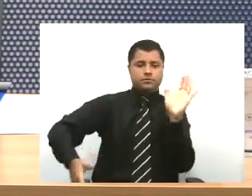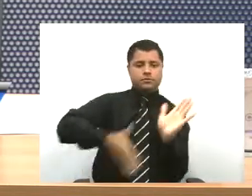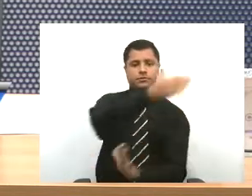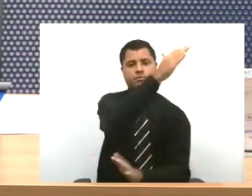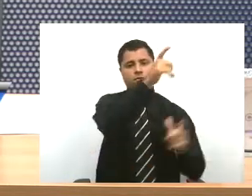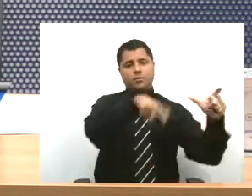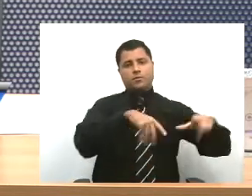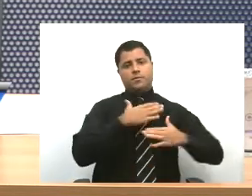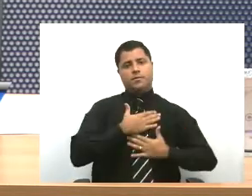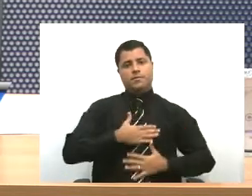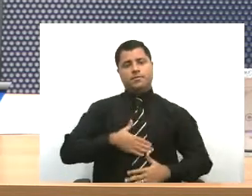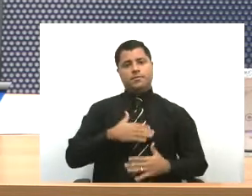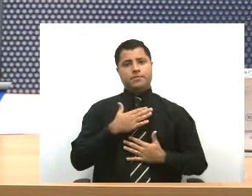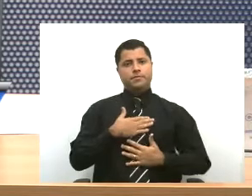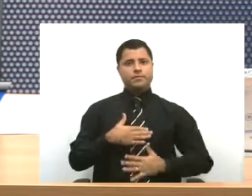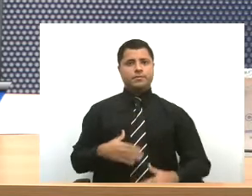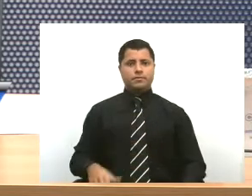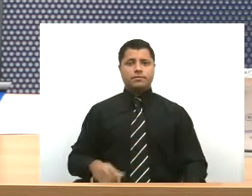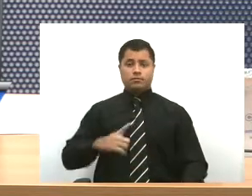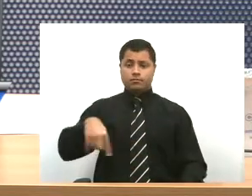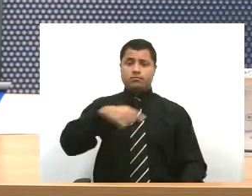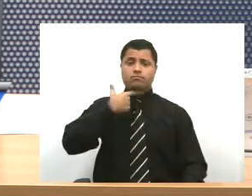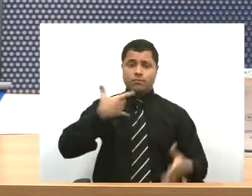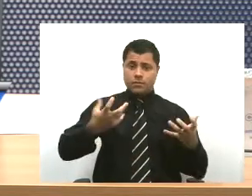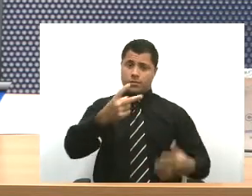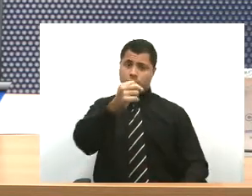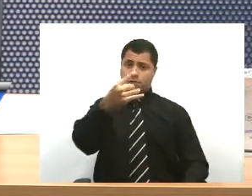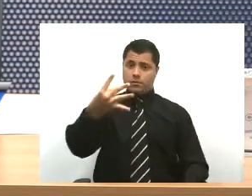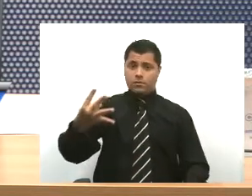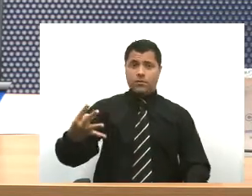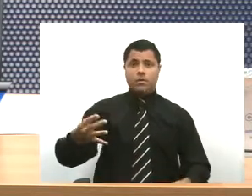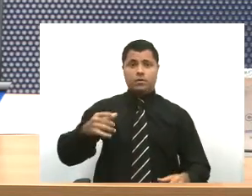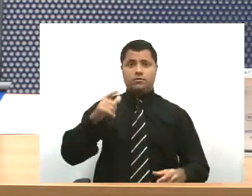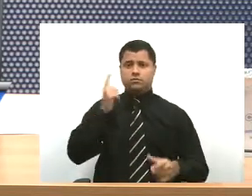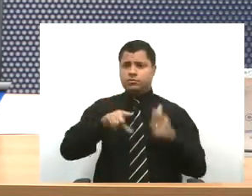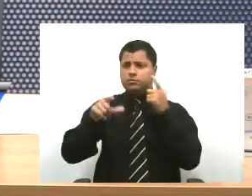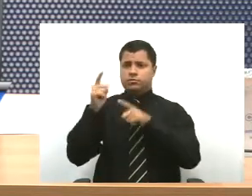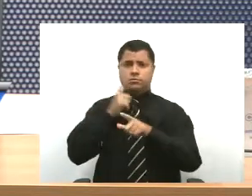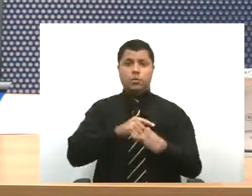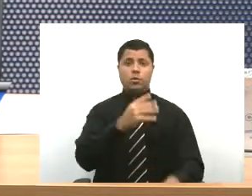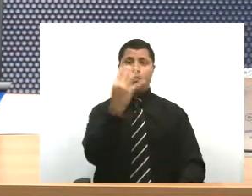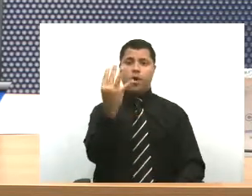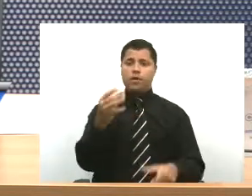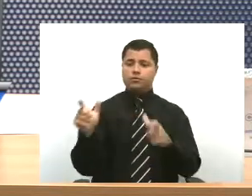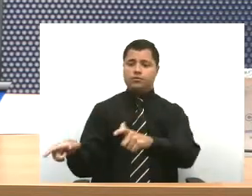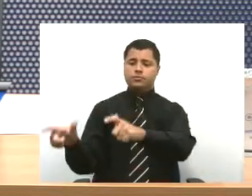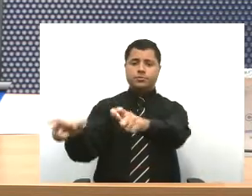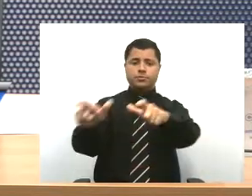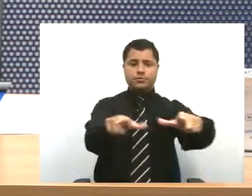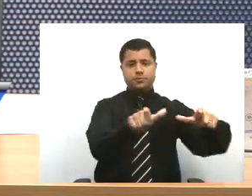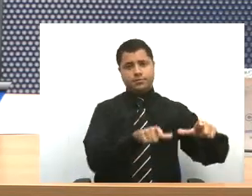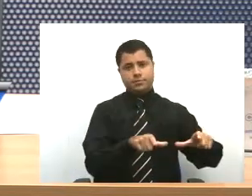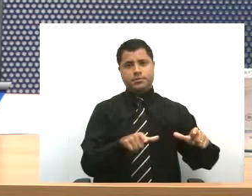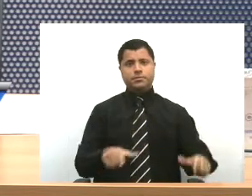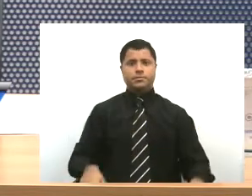A nossa diretriz esse ano é implantar ainda mais 4 núcleos de defesa civil junto à comunidade.